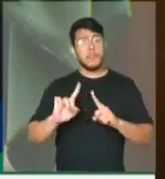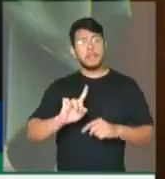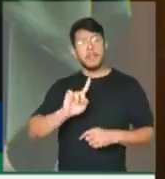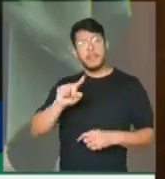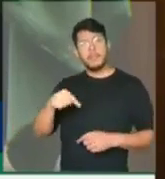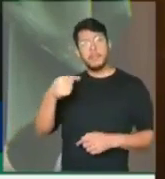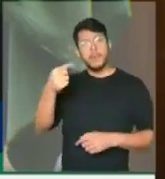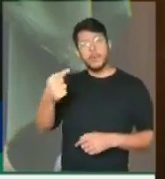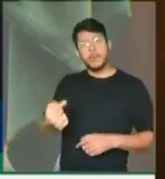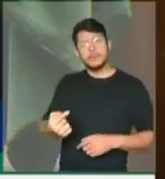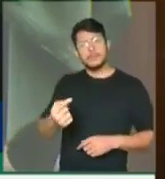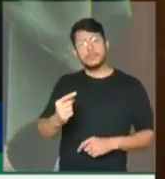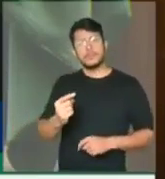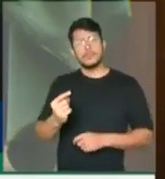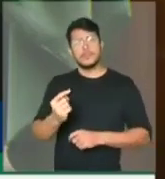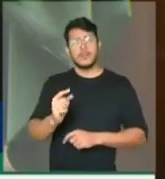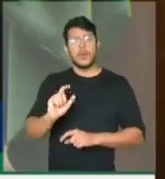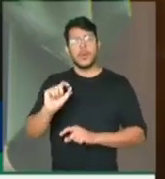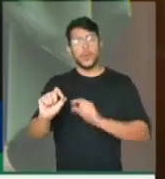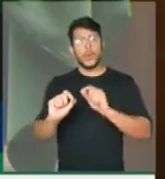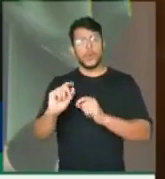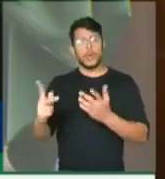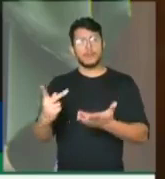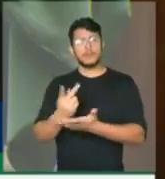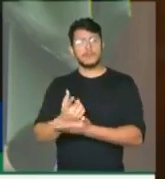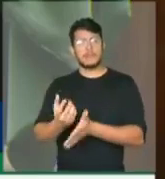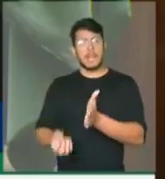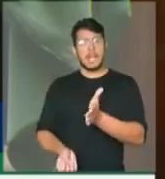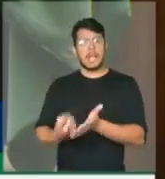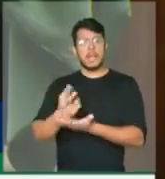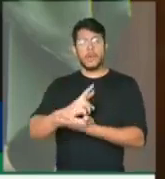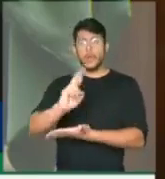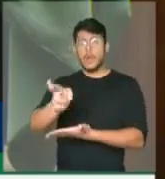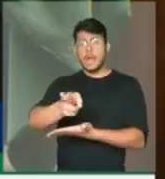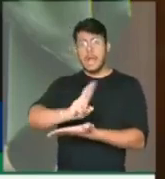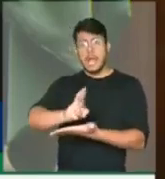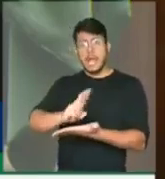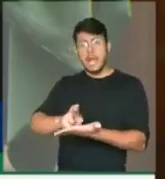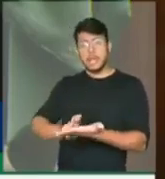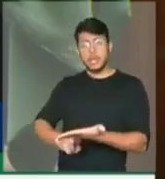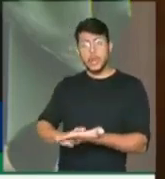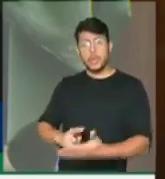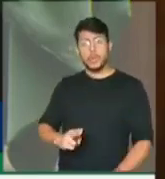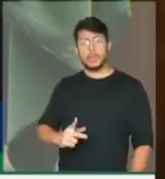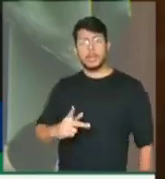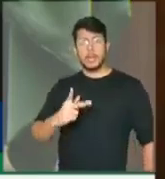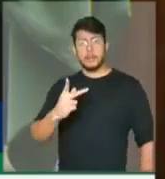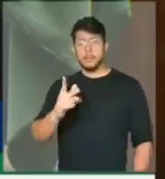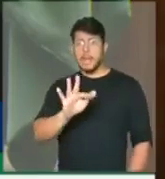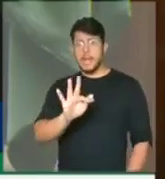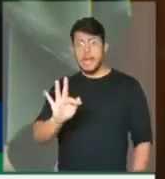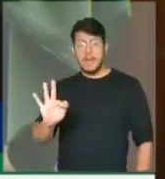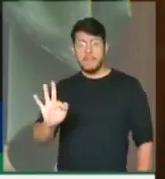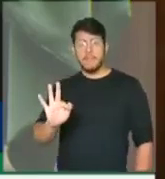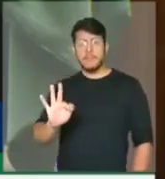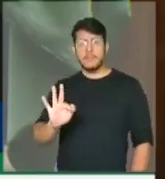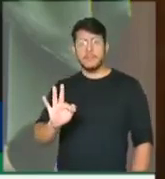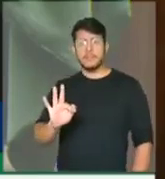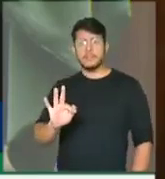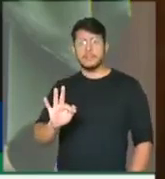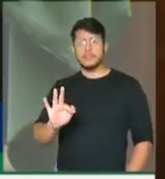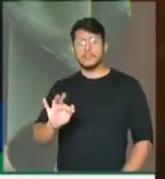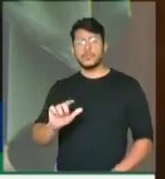tempo e surge então um relatório onde a Polícia Federal tira toda